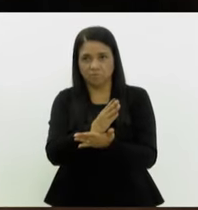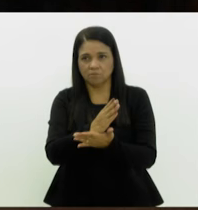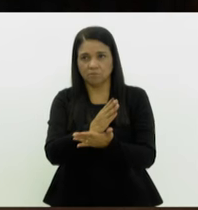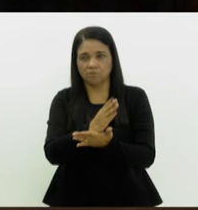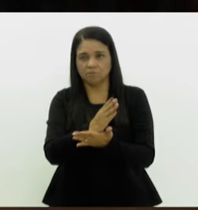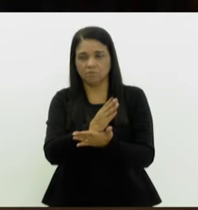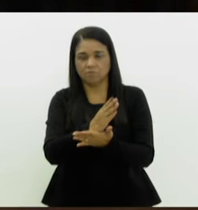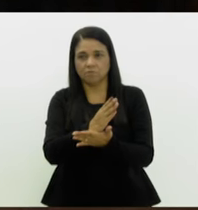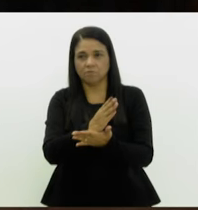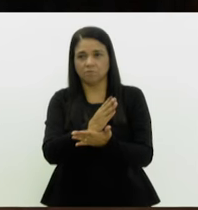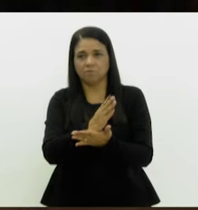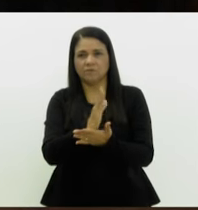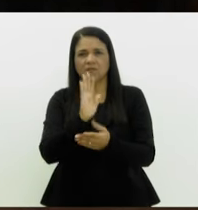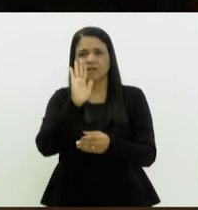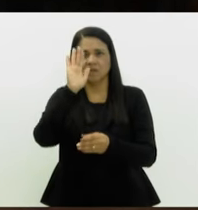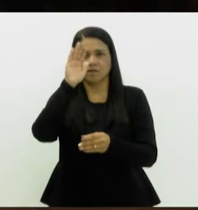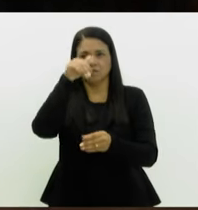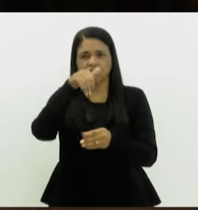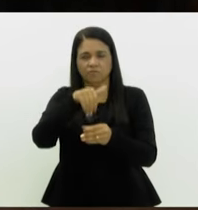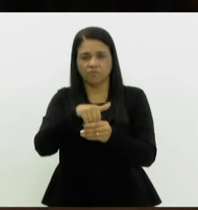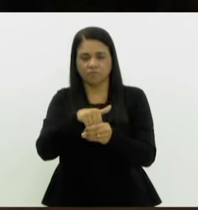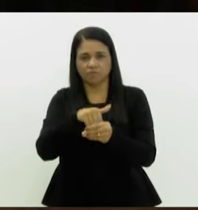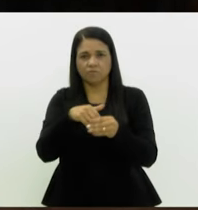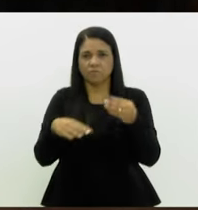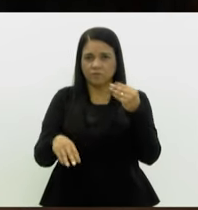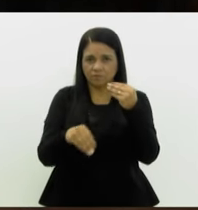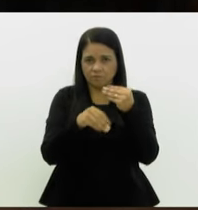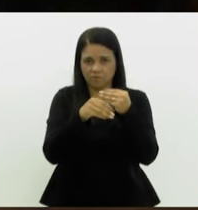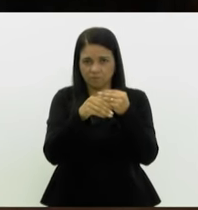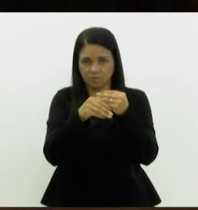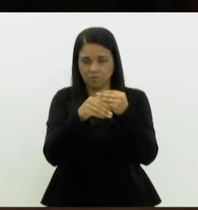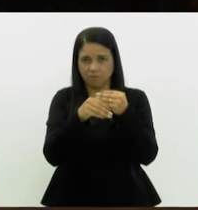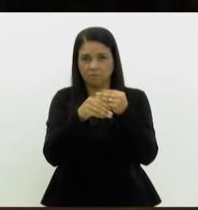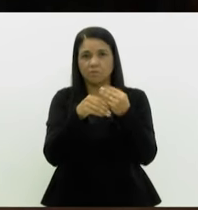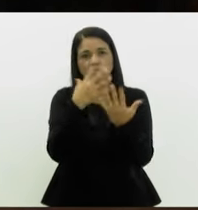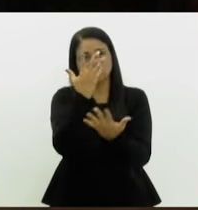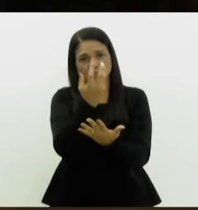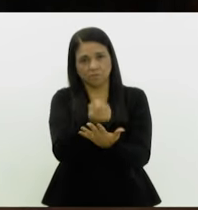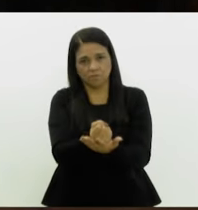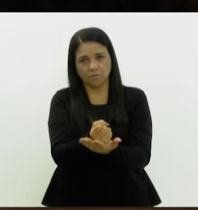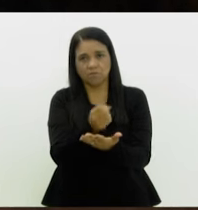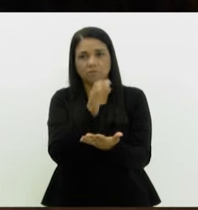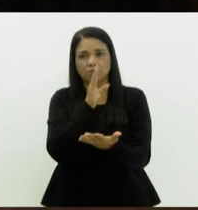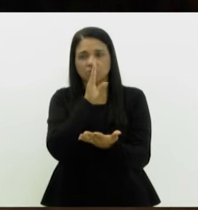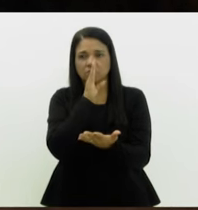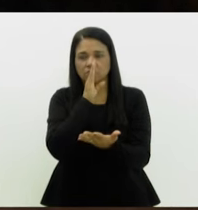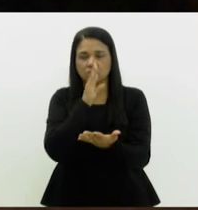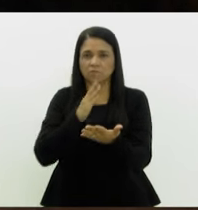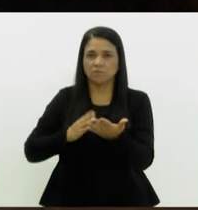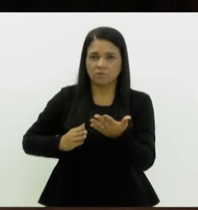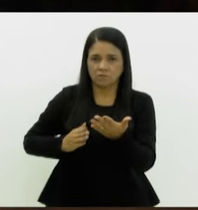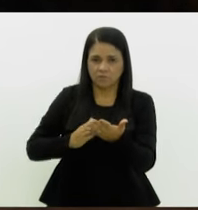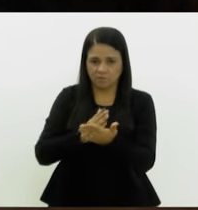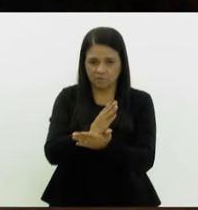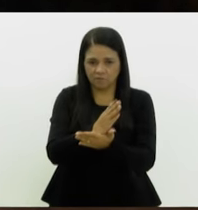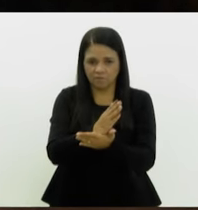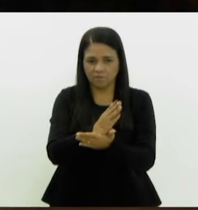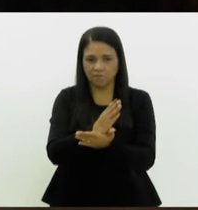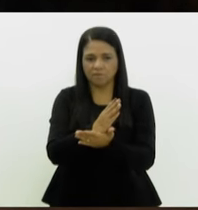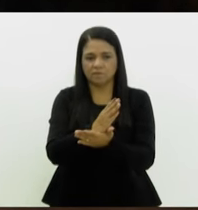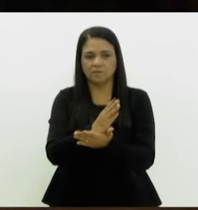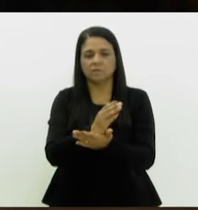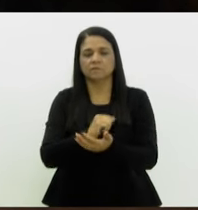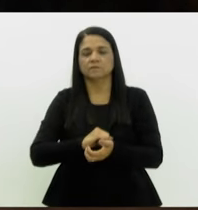em votação, o projeto a ser emendado. Senhores que aprovam, permaneçam como estão.